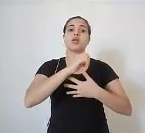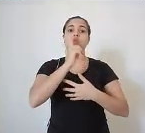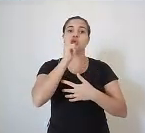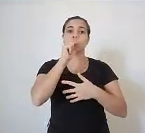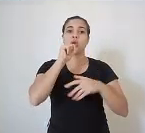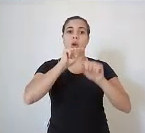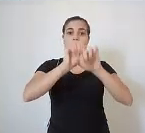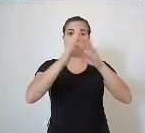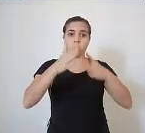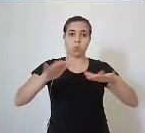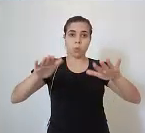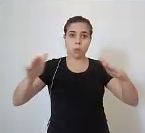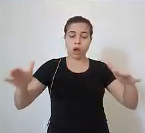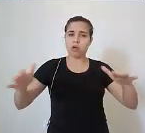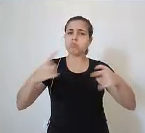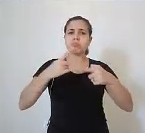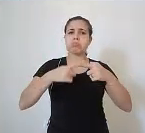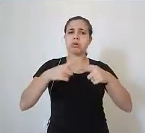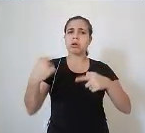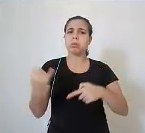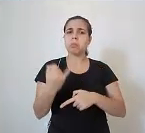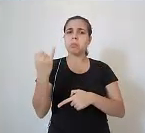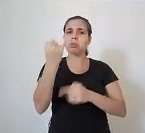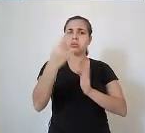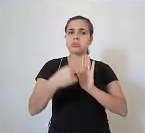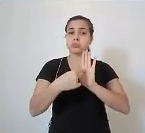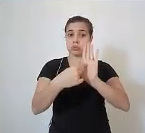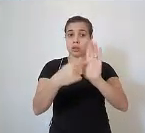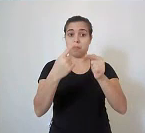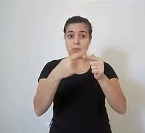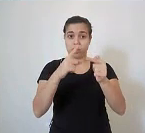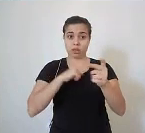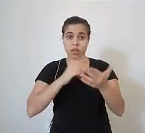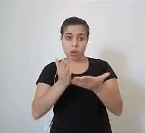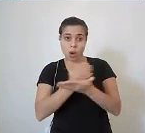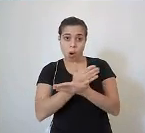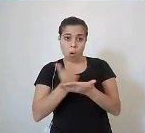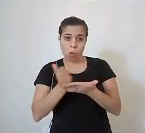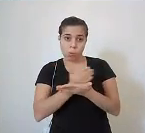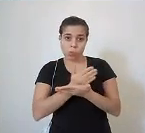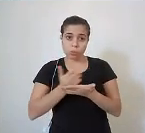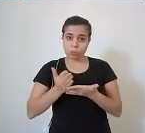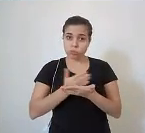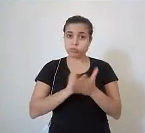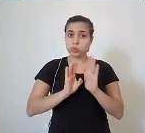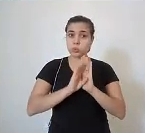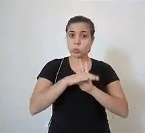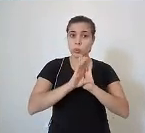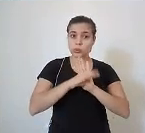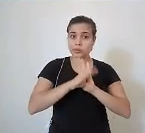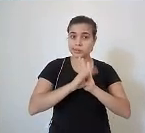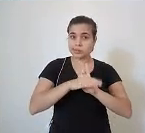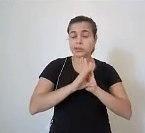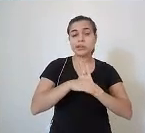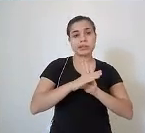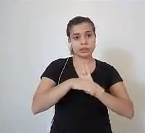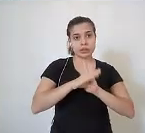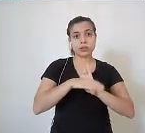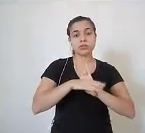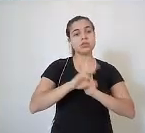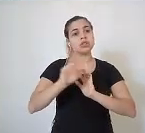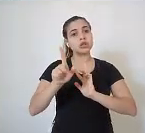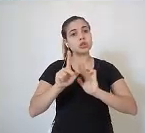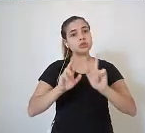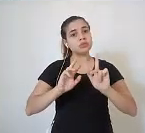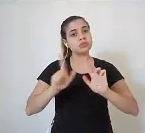Aqui é um exemplo de cadeia alimentar aquática. E por que a gente tem que falar dela? Porque